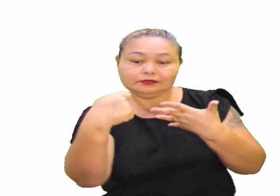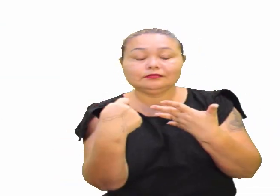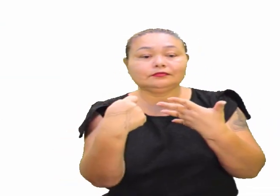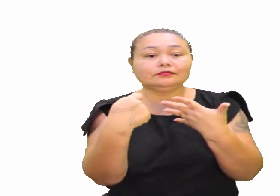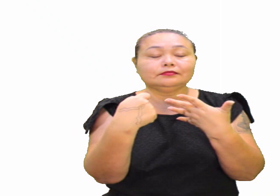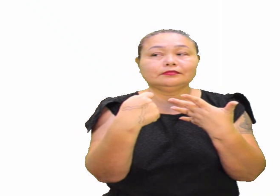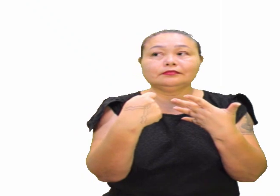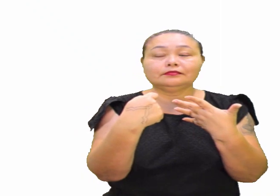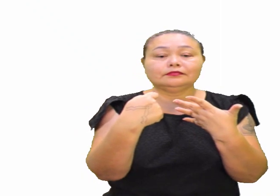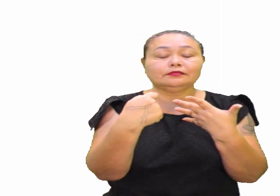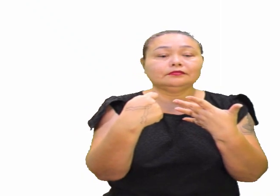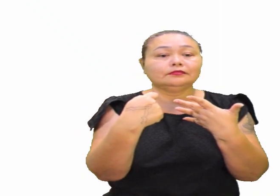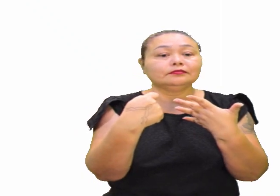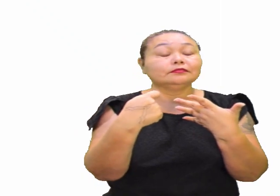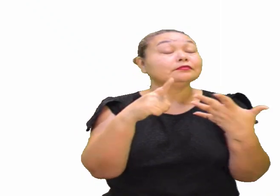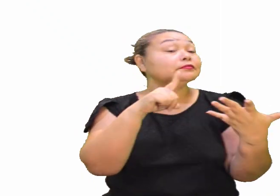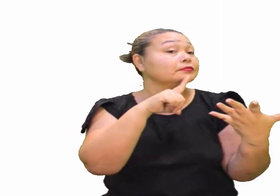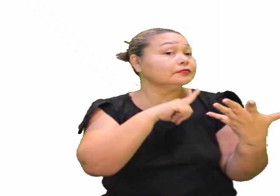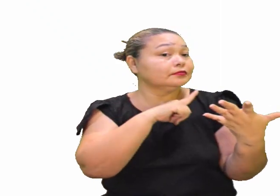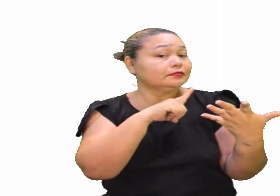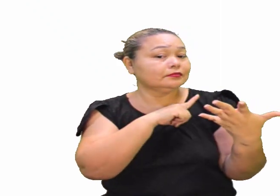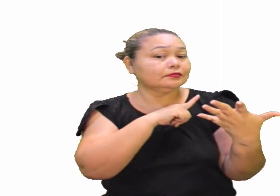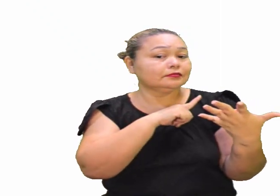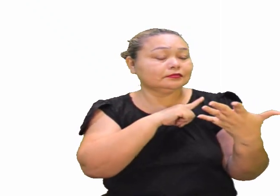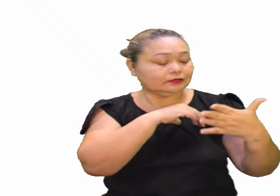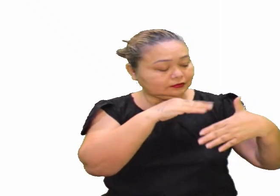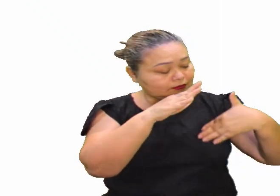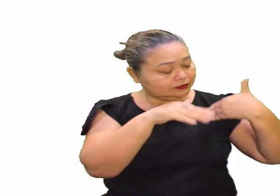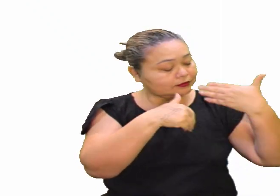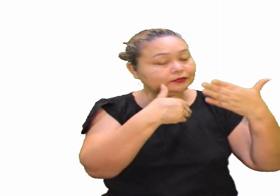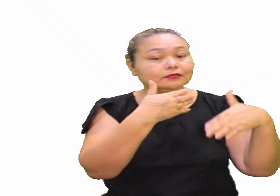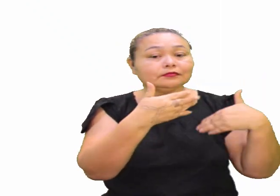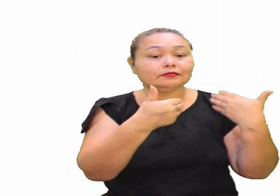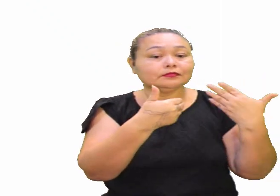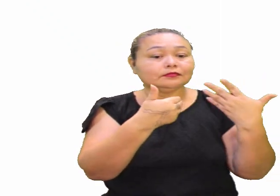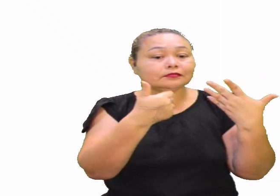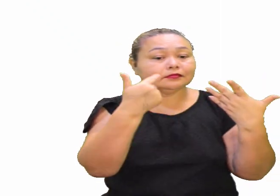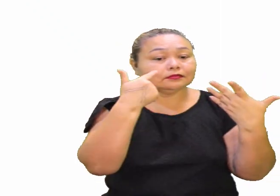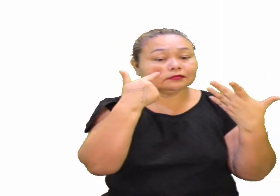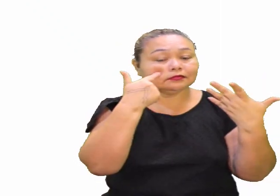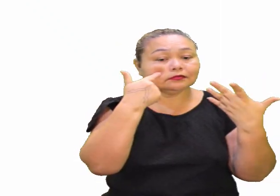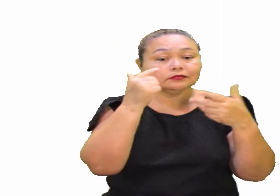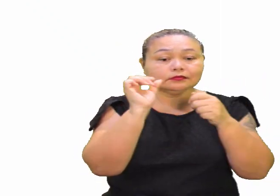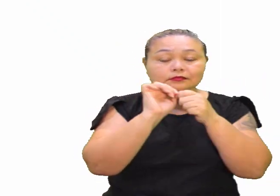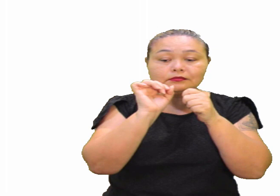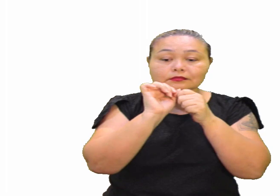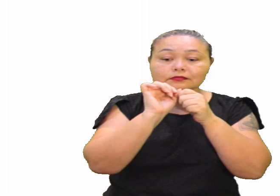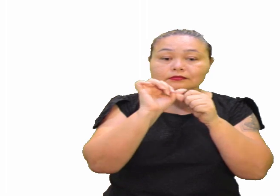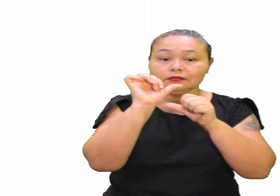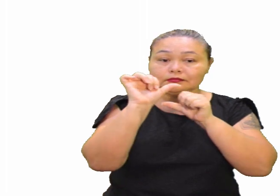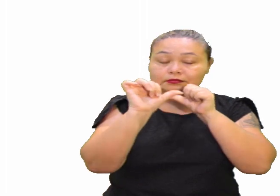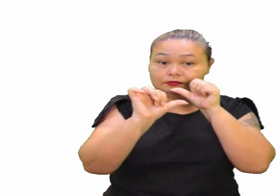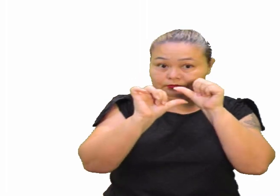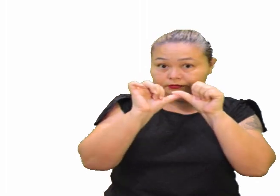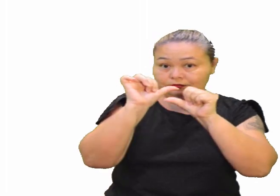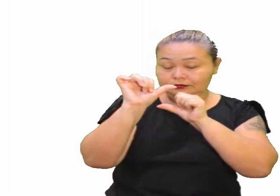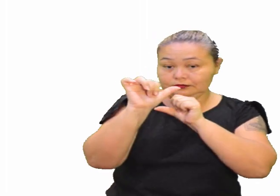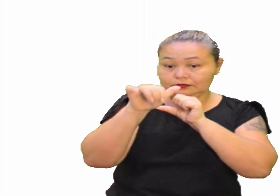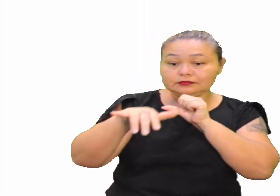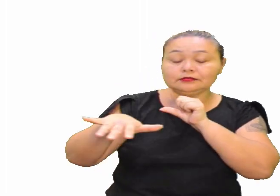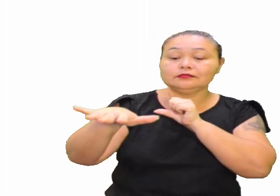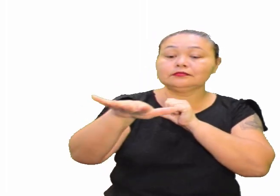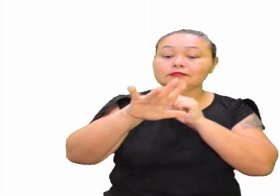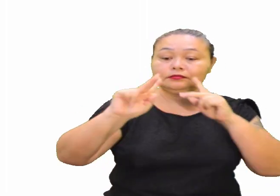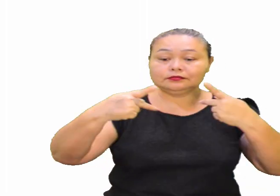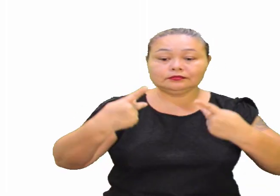pode sair ou cara ou coroa. Não é isso? Olha aí. Ou